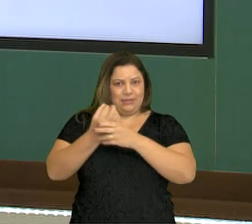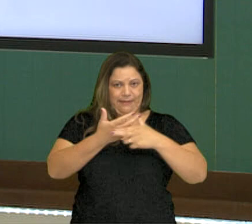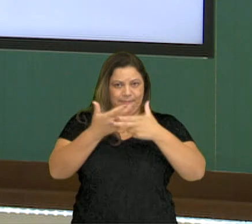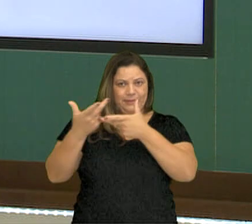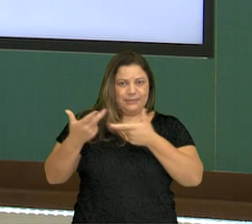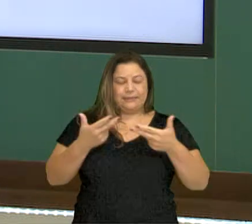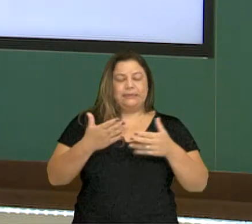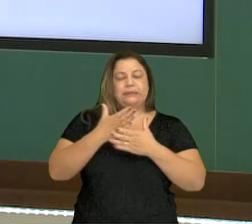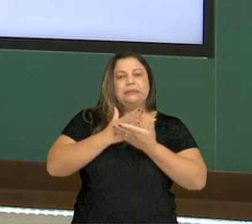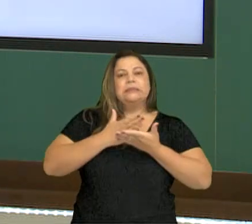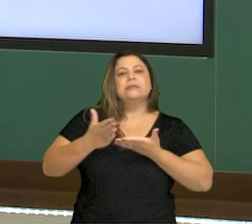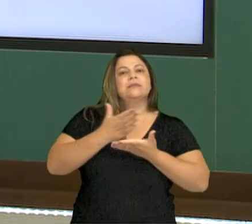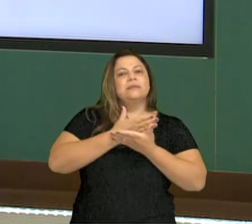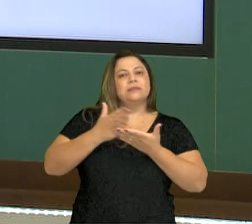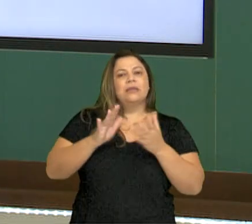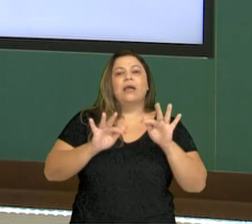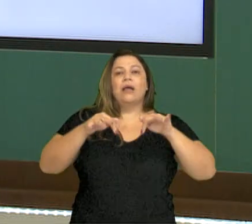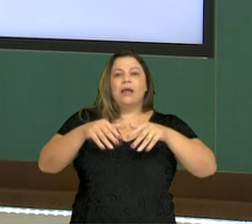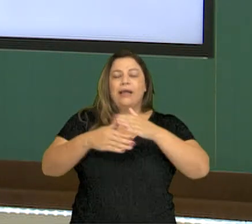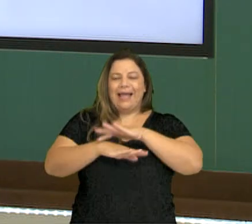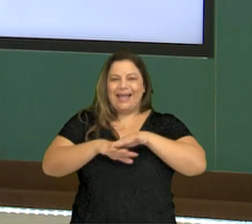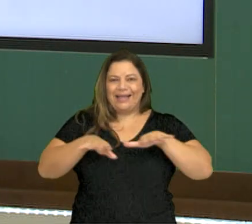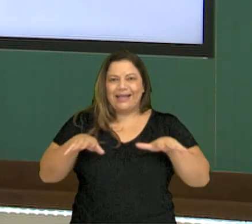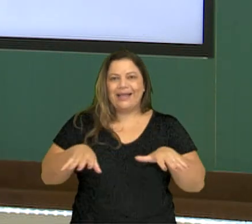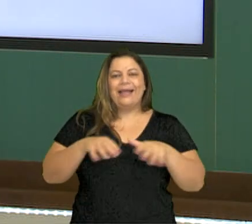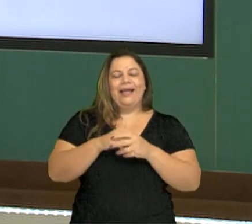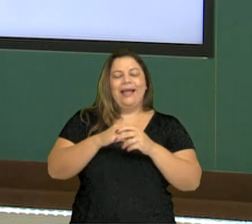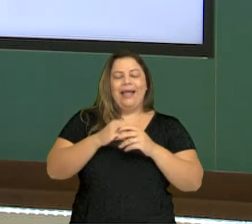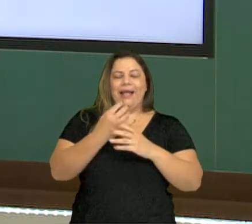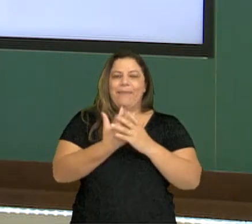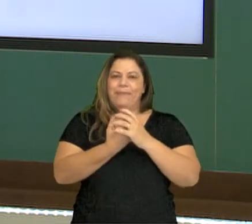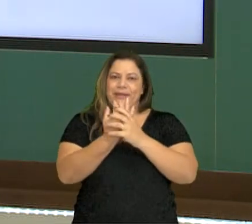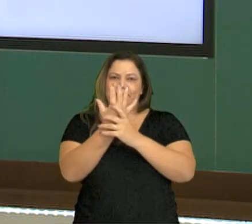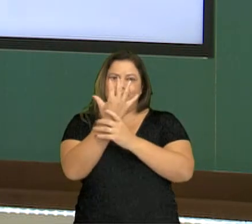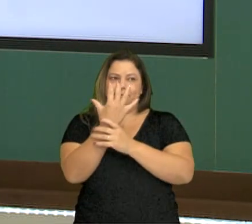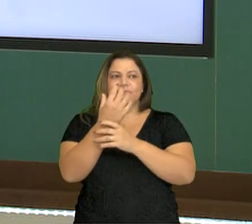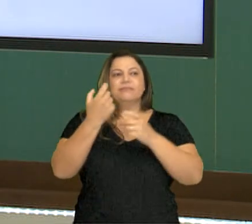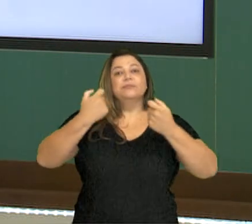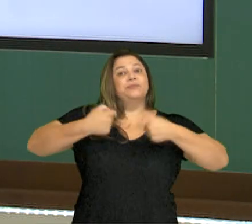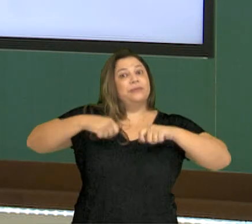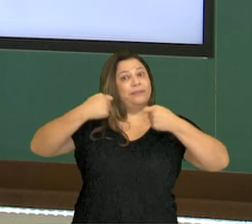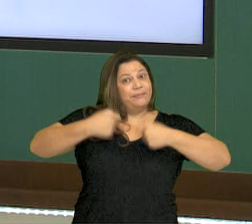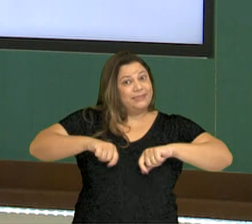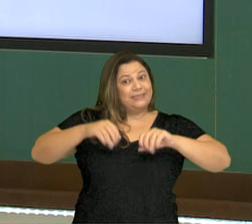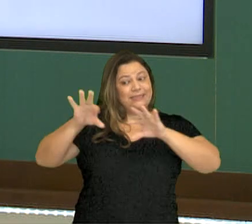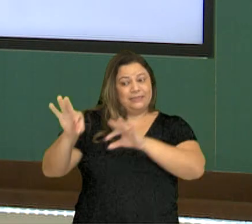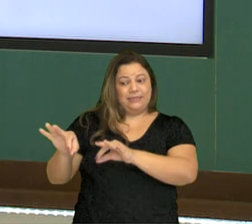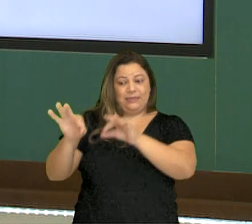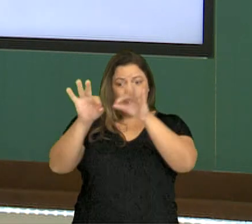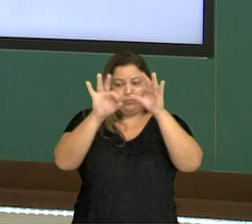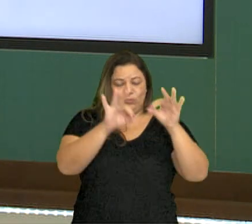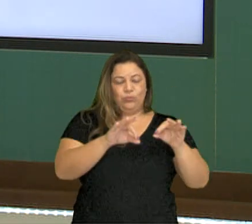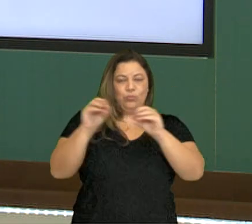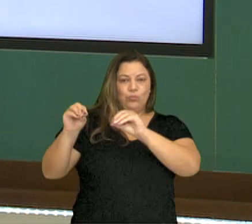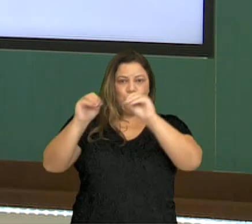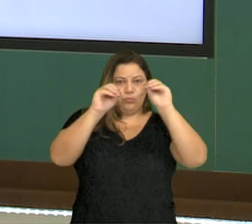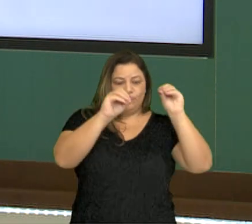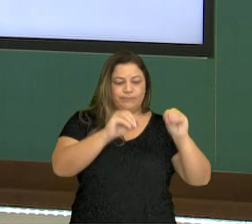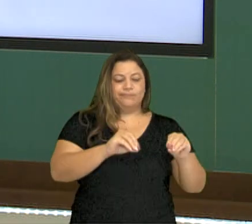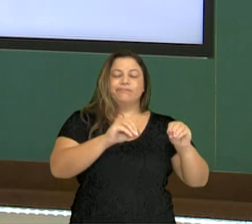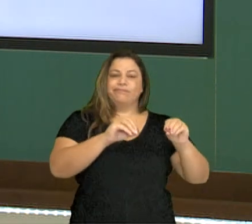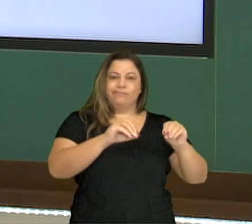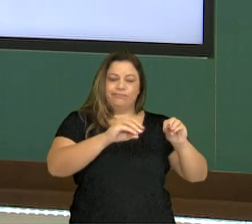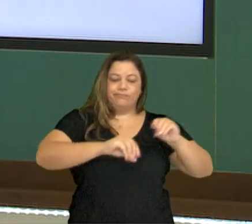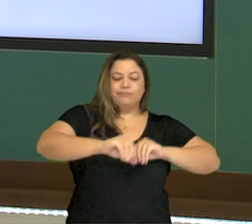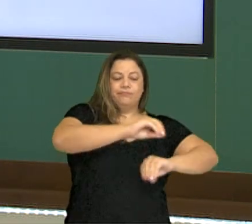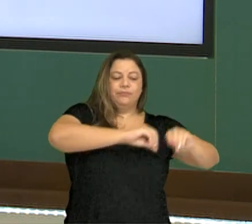que encerram-se os nutrientes armazenados nessa semente, ela precisa ser recolocada, né, num outro local,